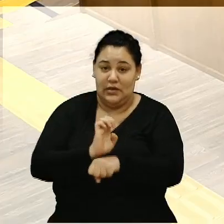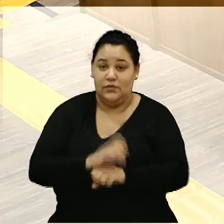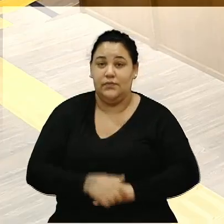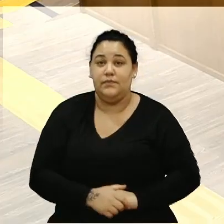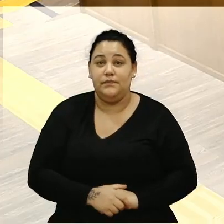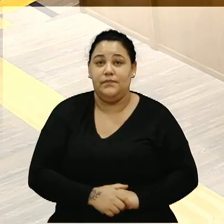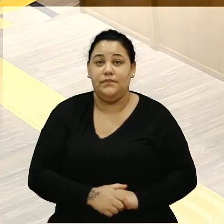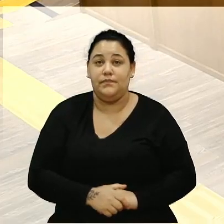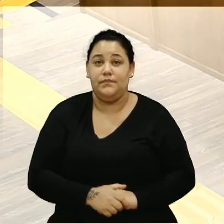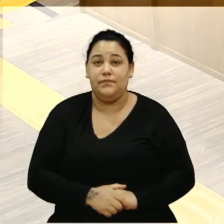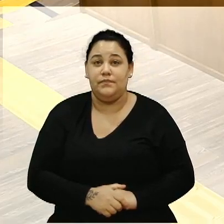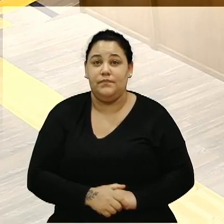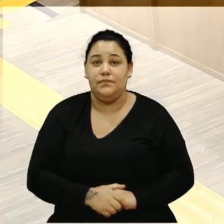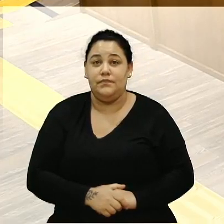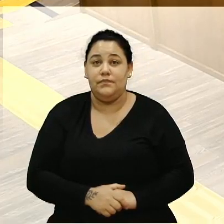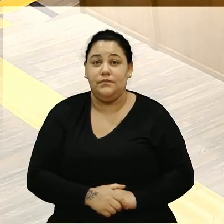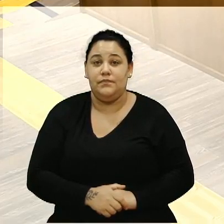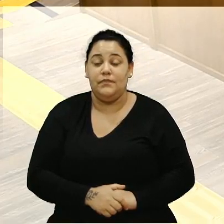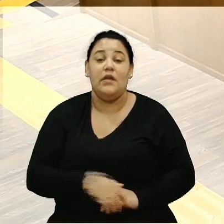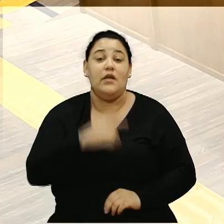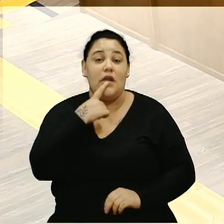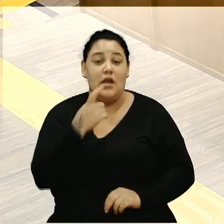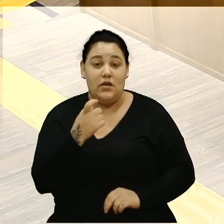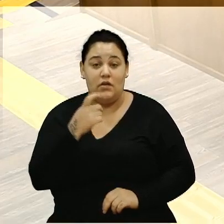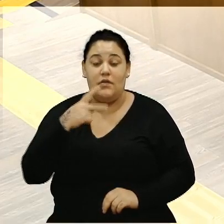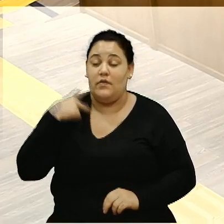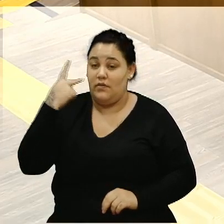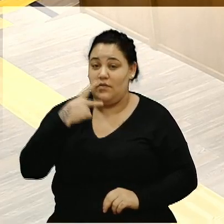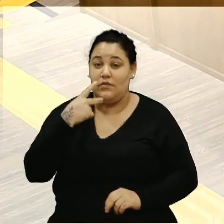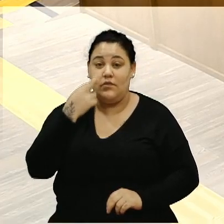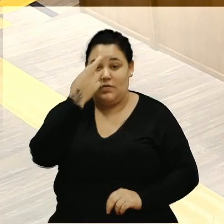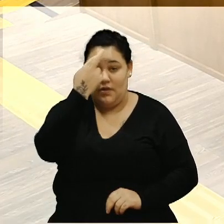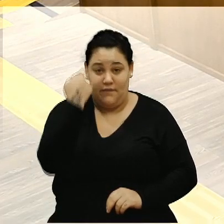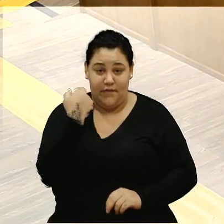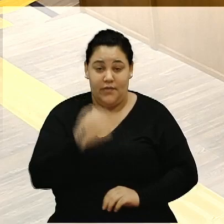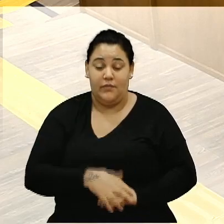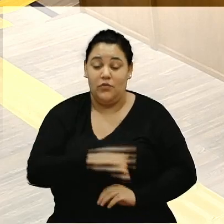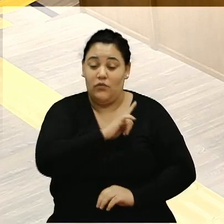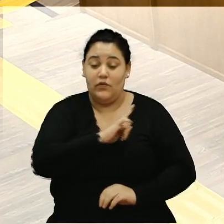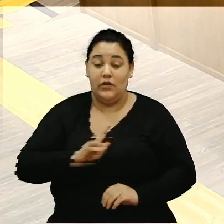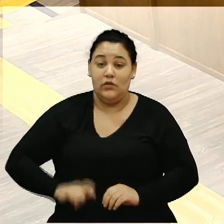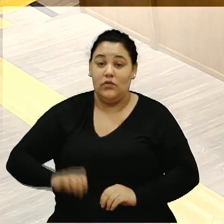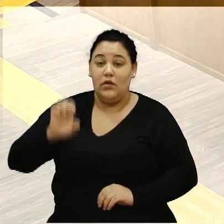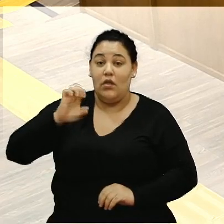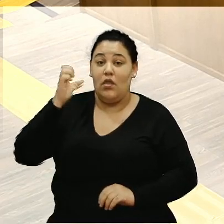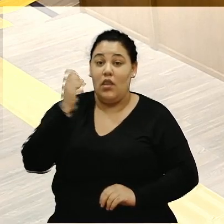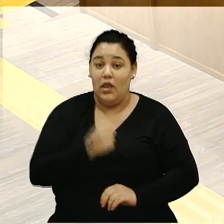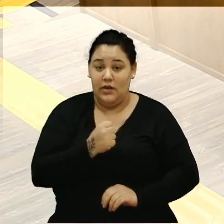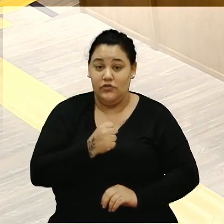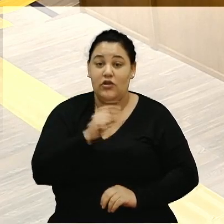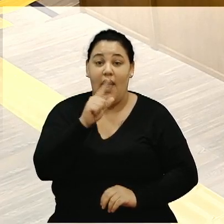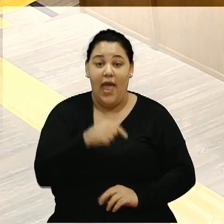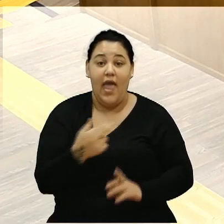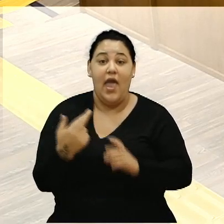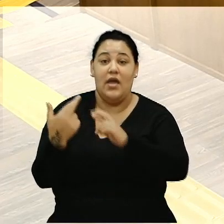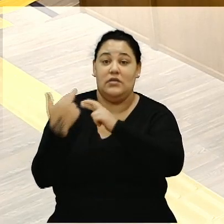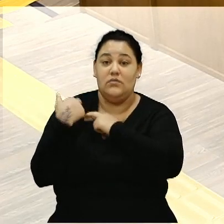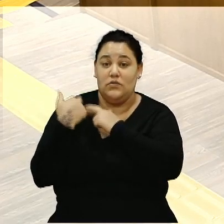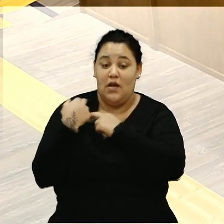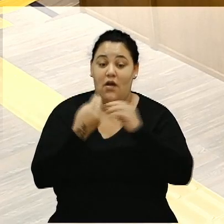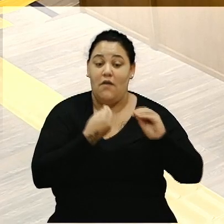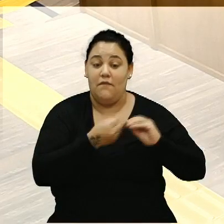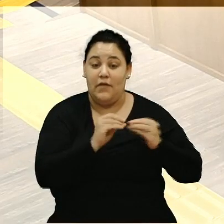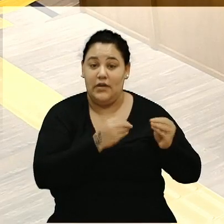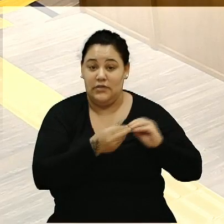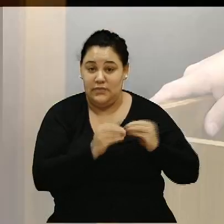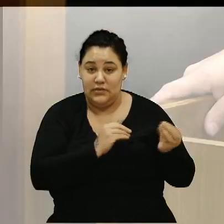isso, vereadora Rose e vereador Rafael. O governador Eduardo Leite é responsável pela